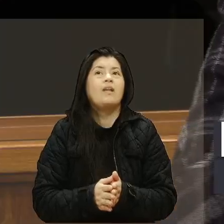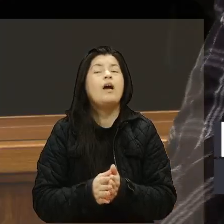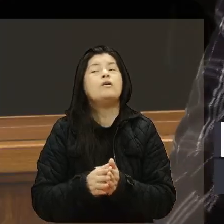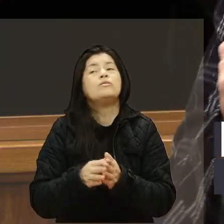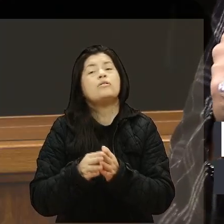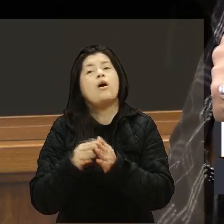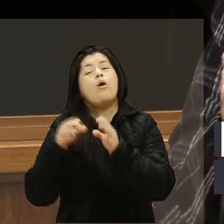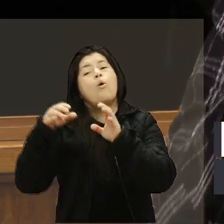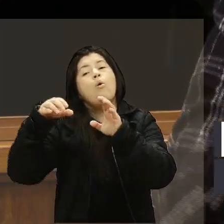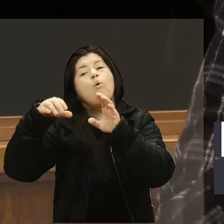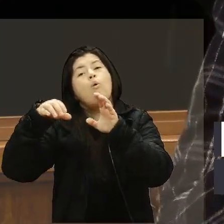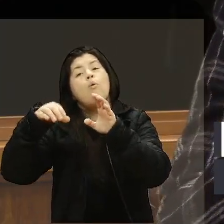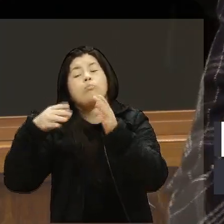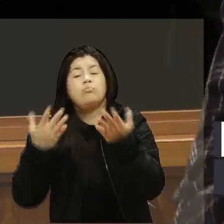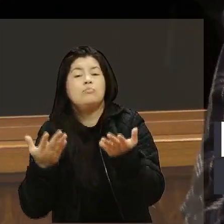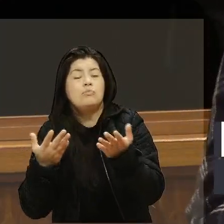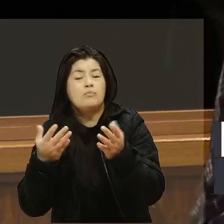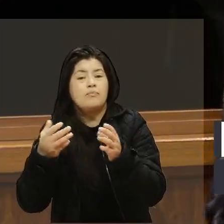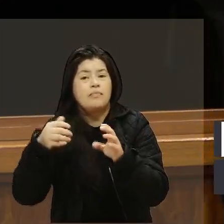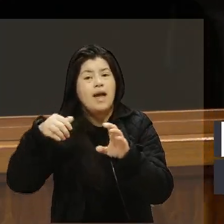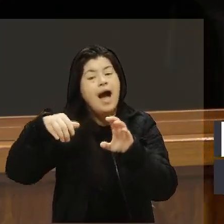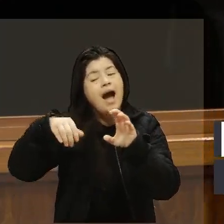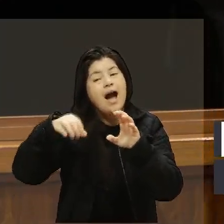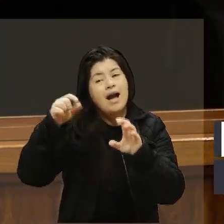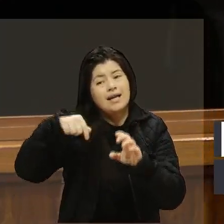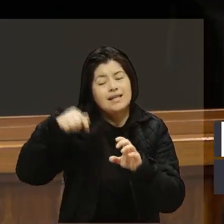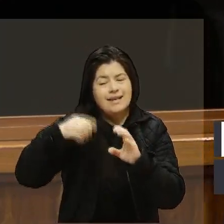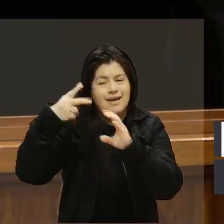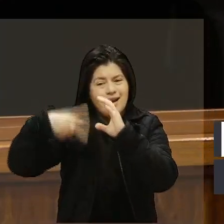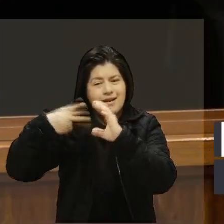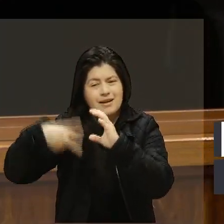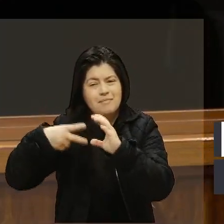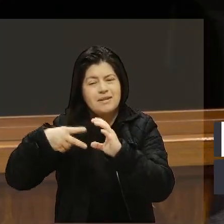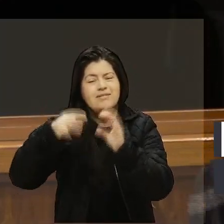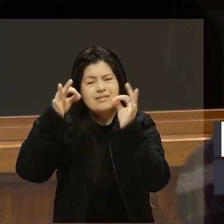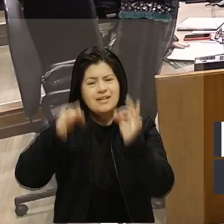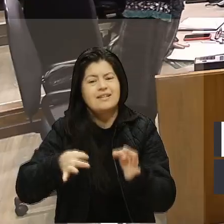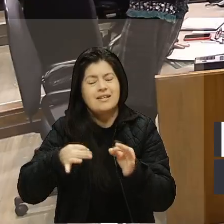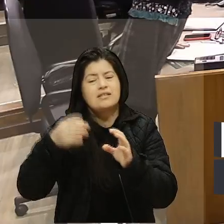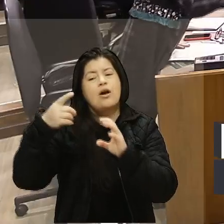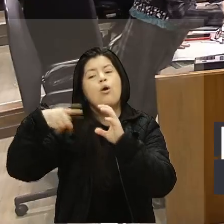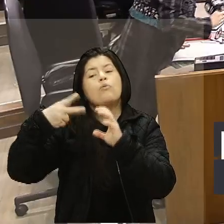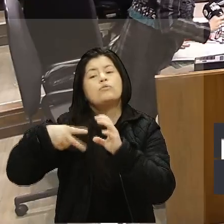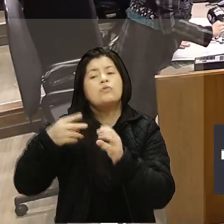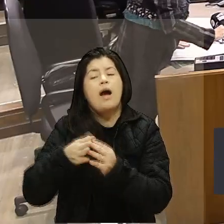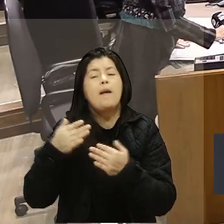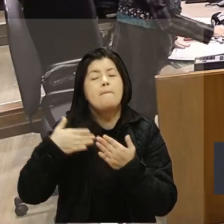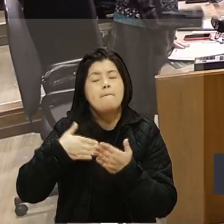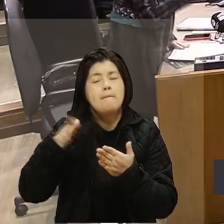fazendo. Congresso não, né? Só para terminar, a Câmara. Eu tenho certeza que no Senado não passará. Obrigado, vereadora Rose. Em declaração de voto, vereador.